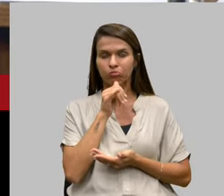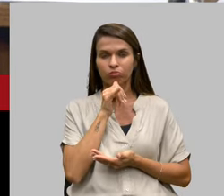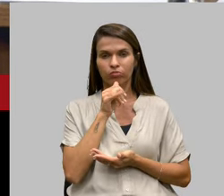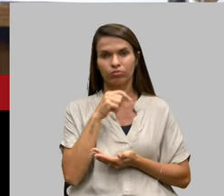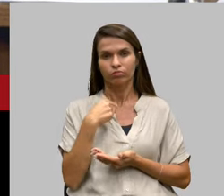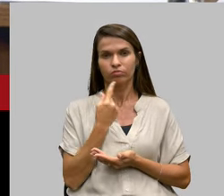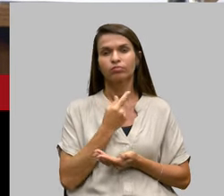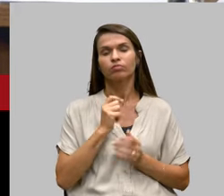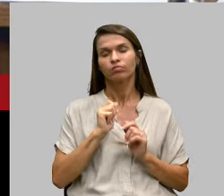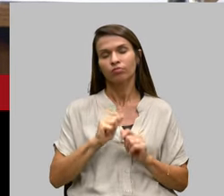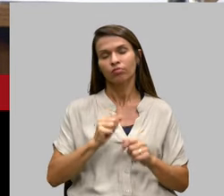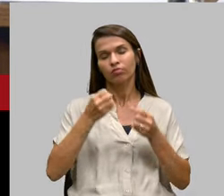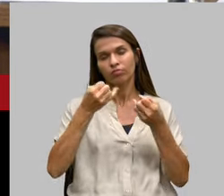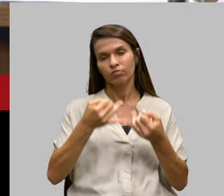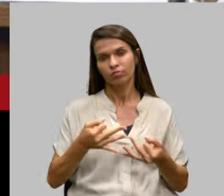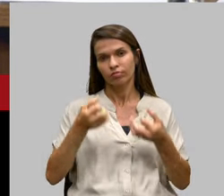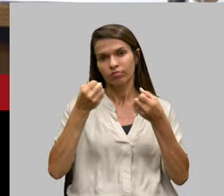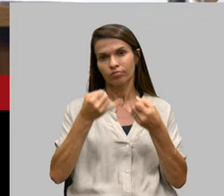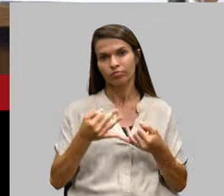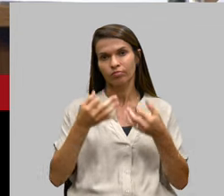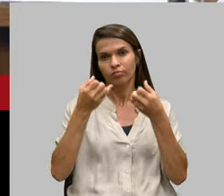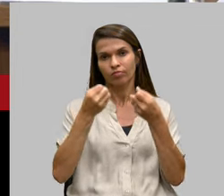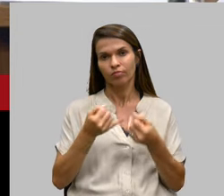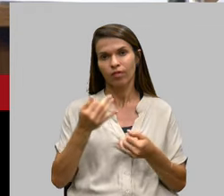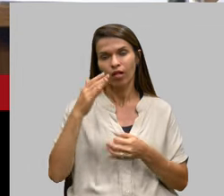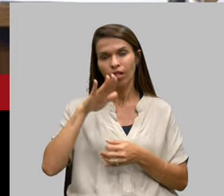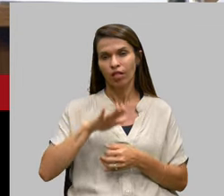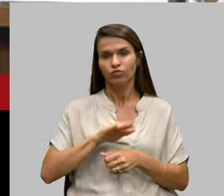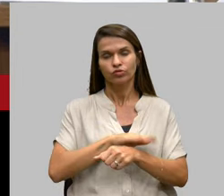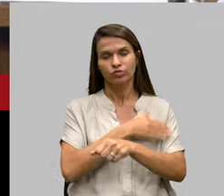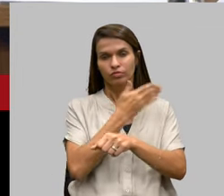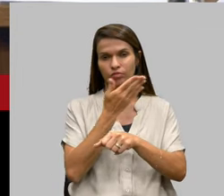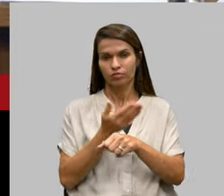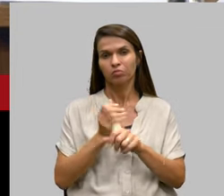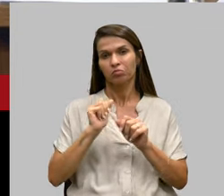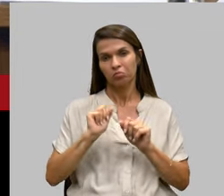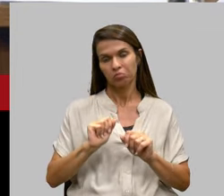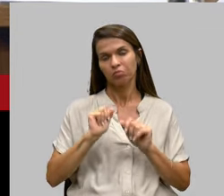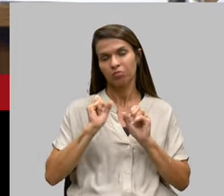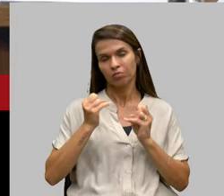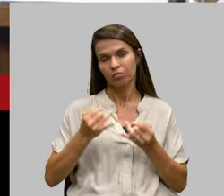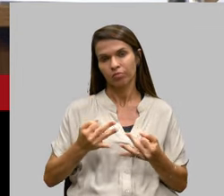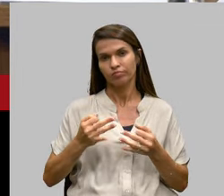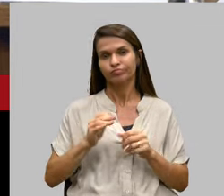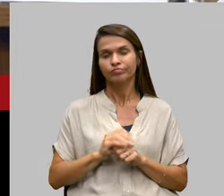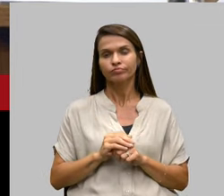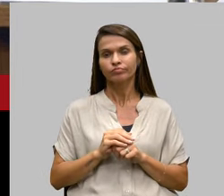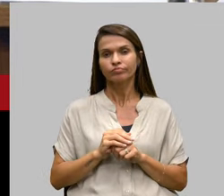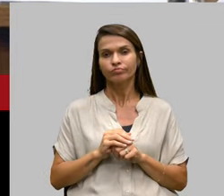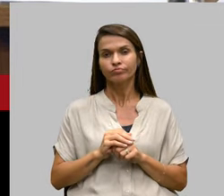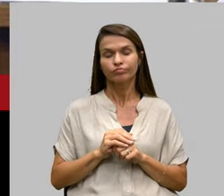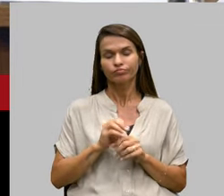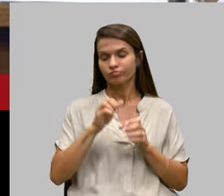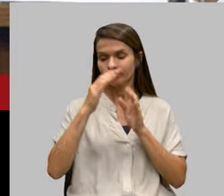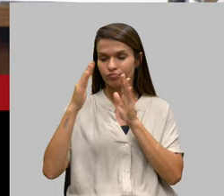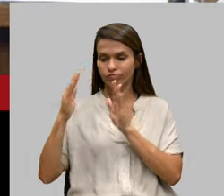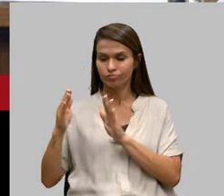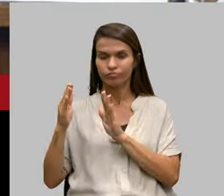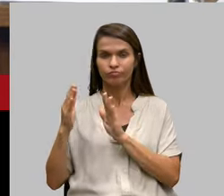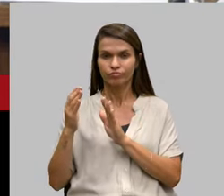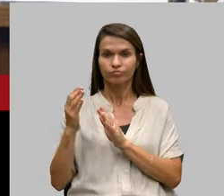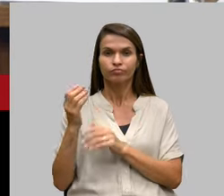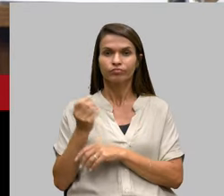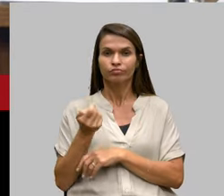poderíamos ficar falando a tarde inteira Talvez o dia inteiro do outro lado a questão do benefício na relação